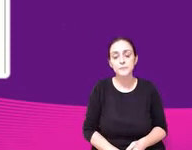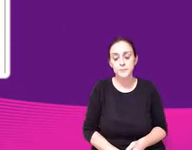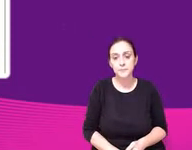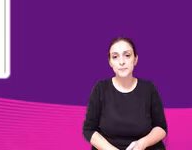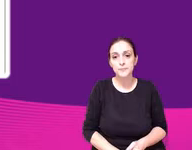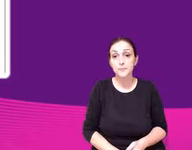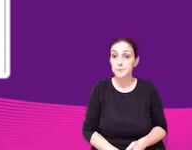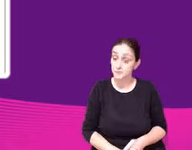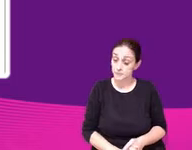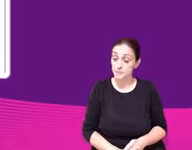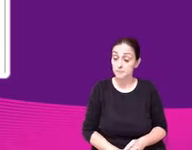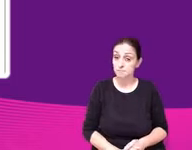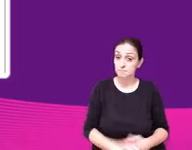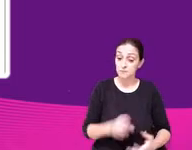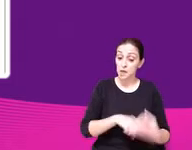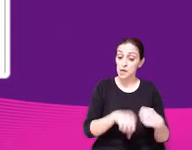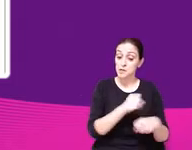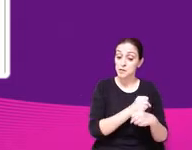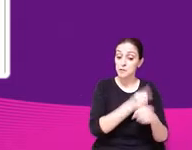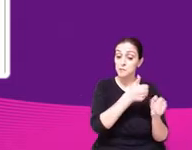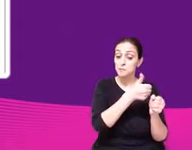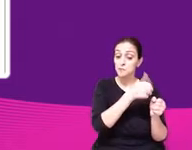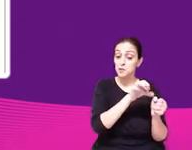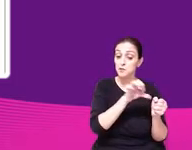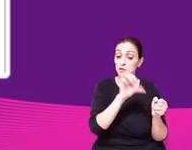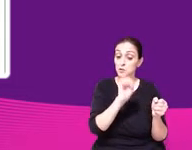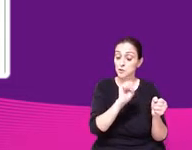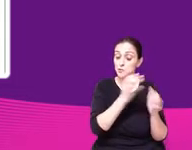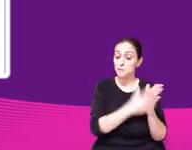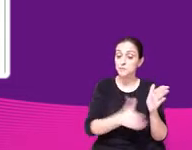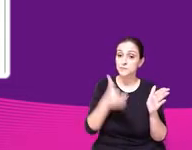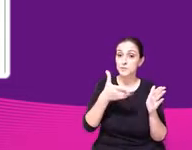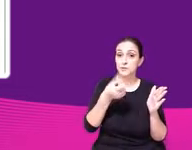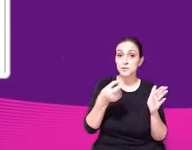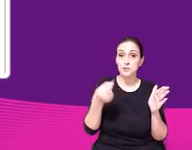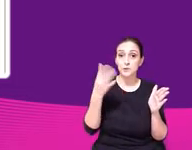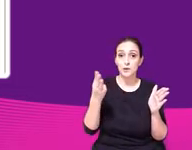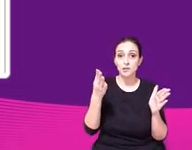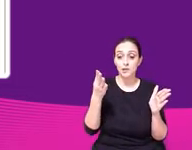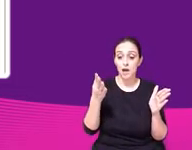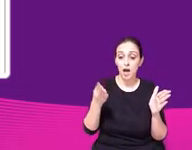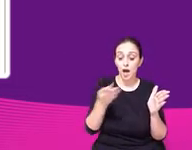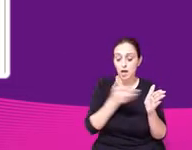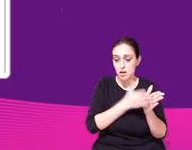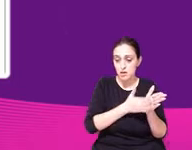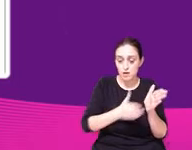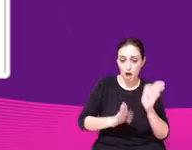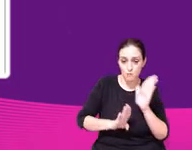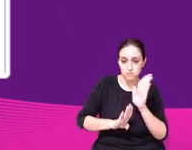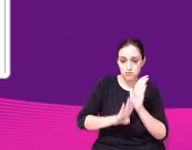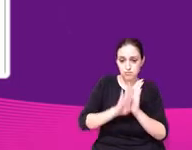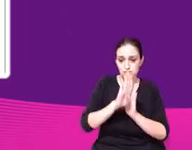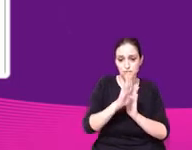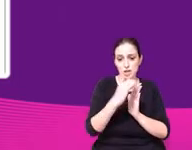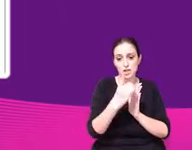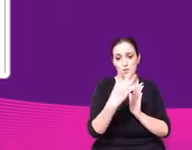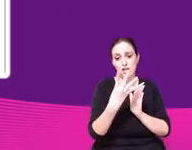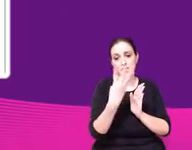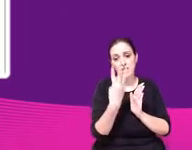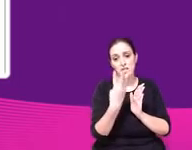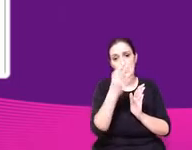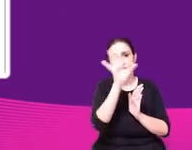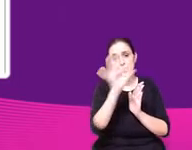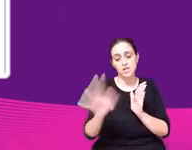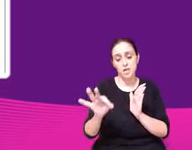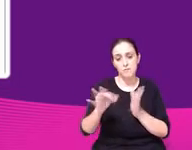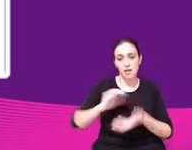De 1998 a 2004, a taxa de doadores cresceu 143% e a de